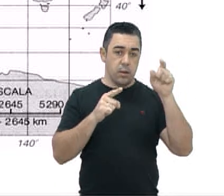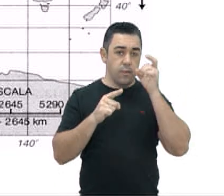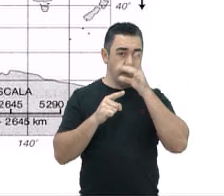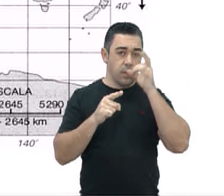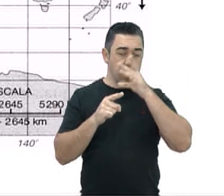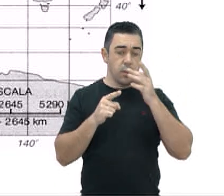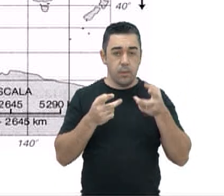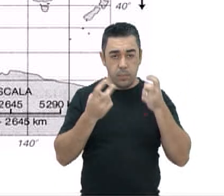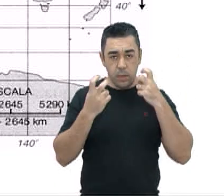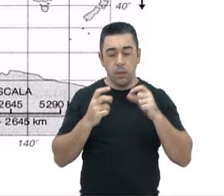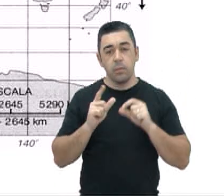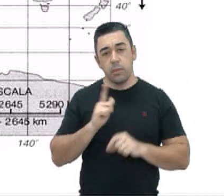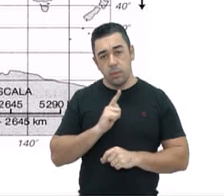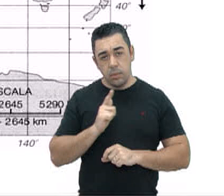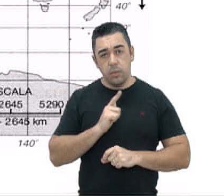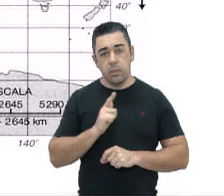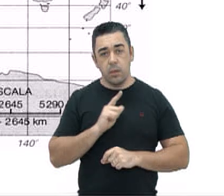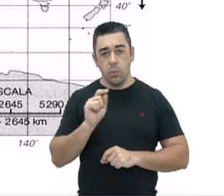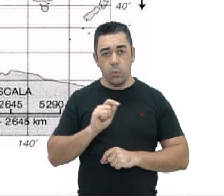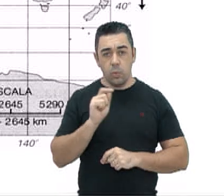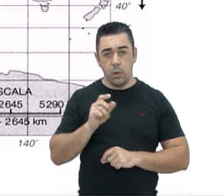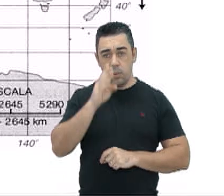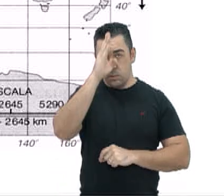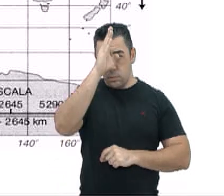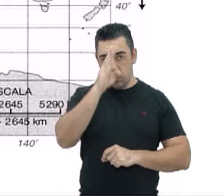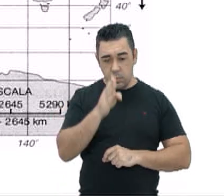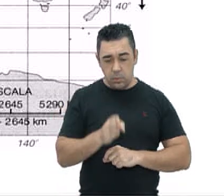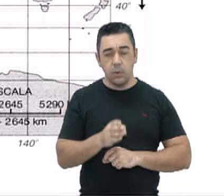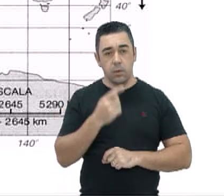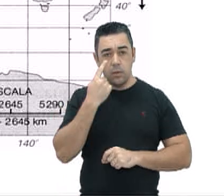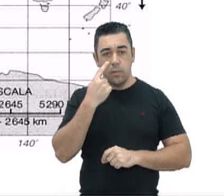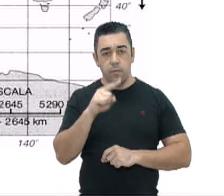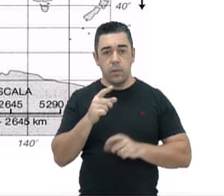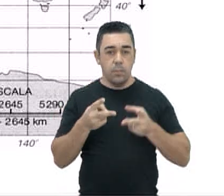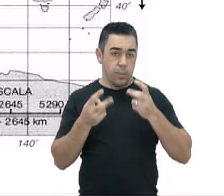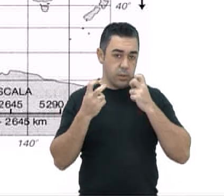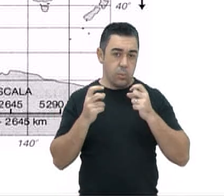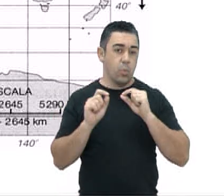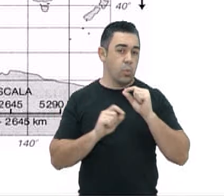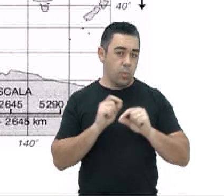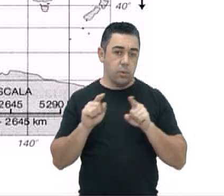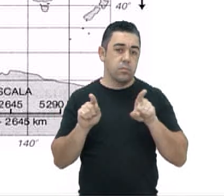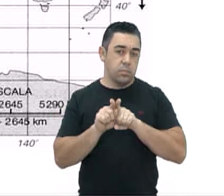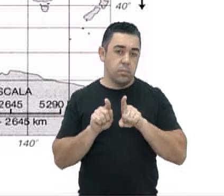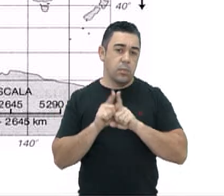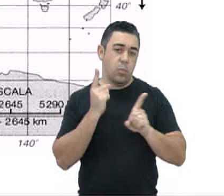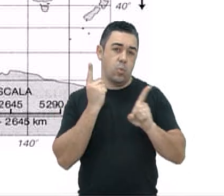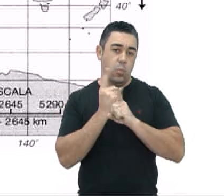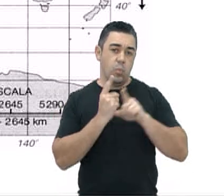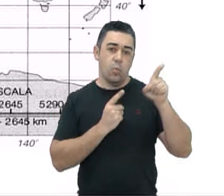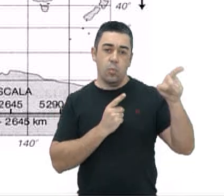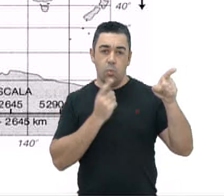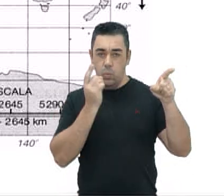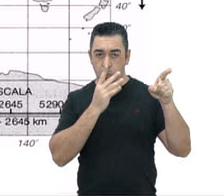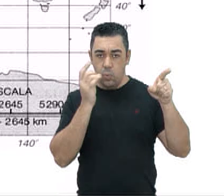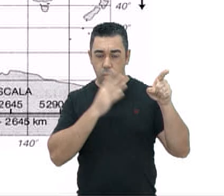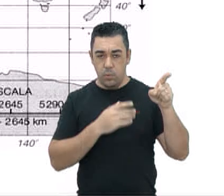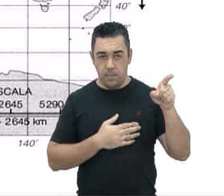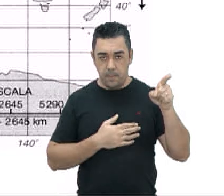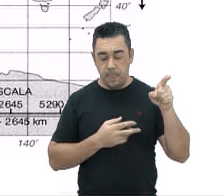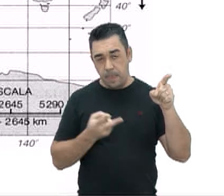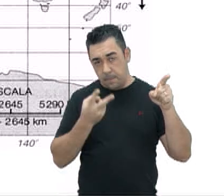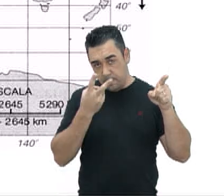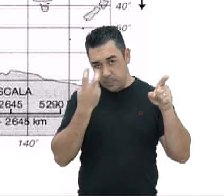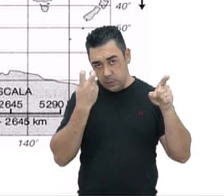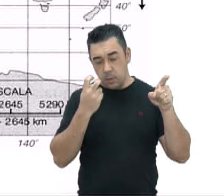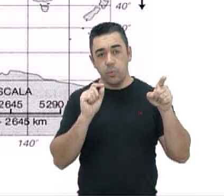e o meridiano de Greenwich, que é a linha vertical, você vai vê-la também identificada ali na cor verde. E observe